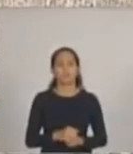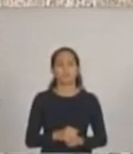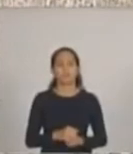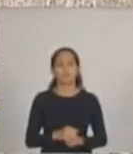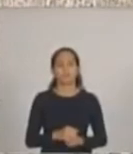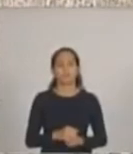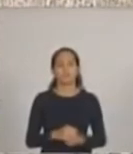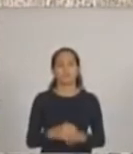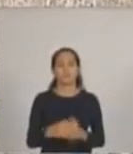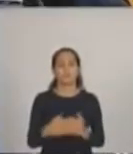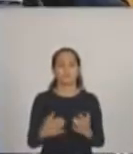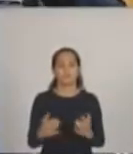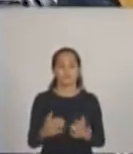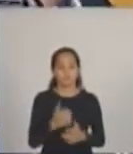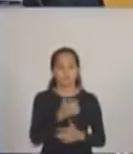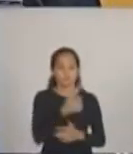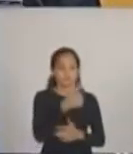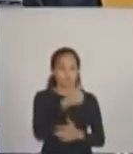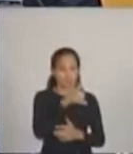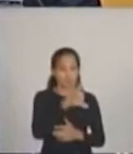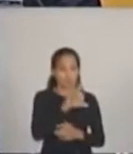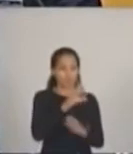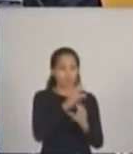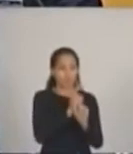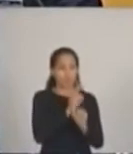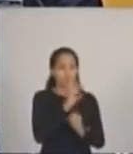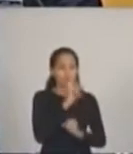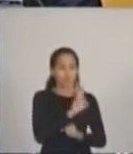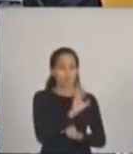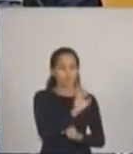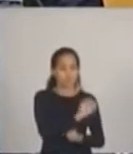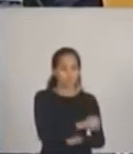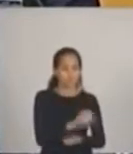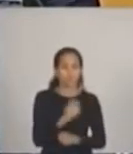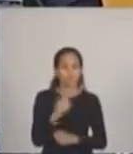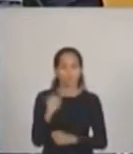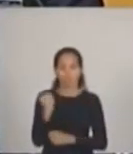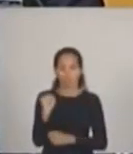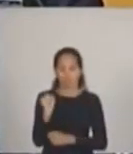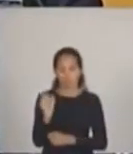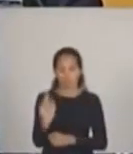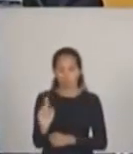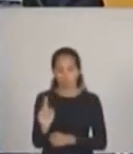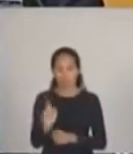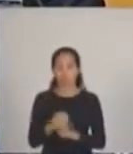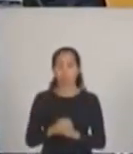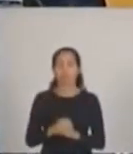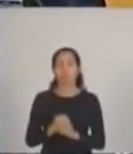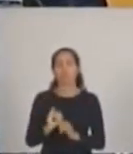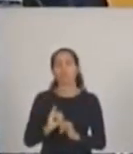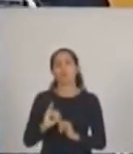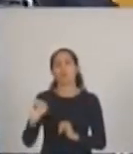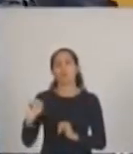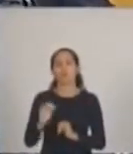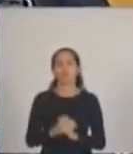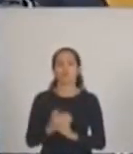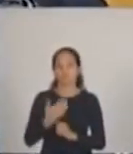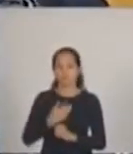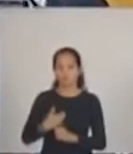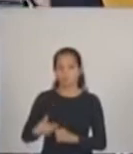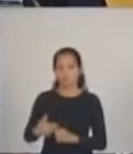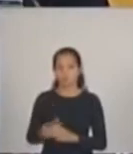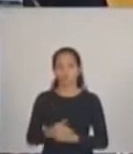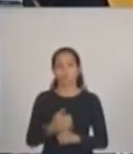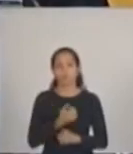Então, 19 sim, 8 não, 1 abstenção, fica mantido o veto, comunique-se ao governador. Item 6.